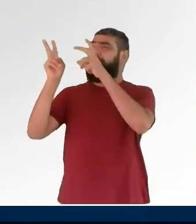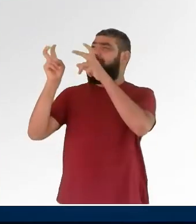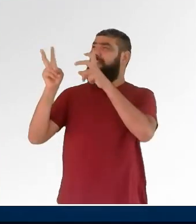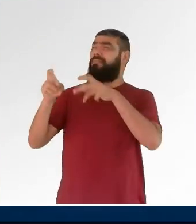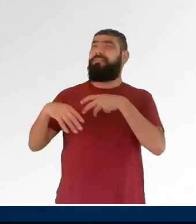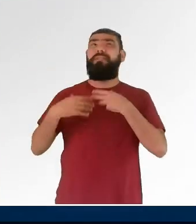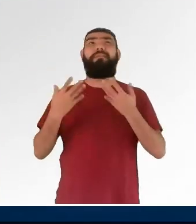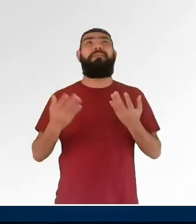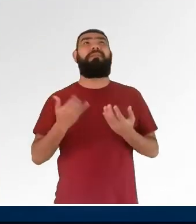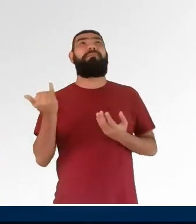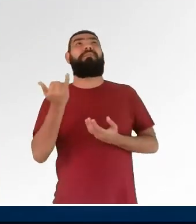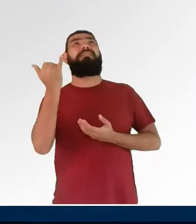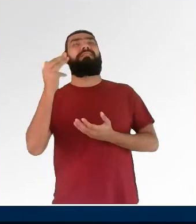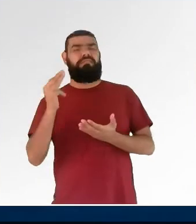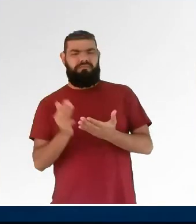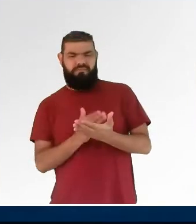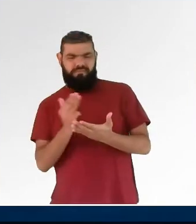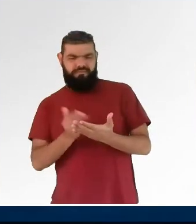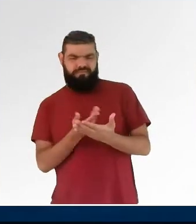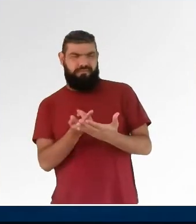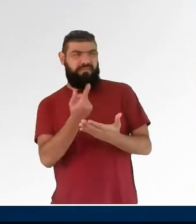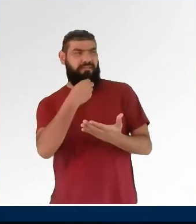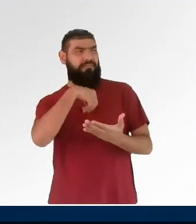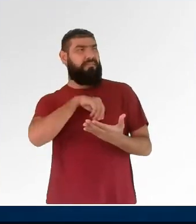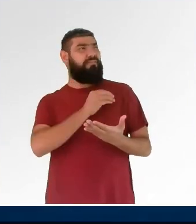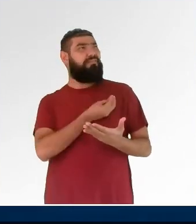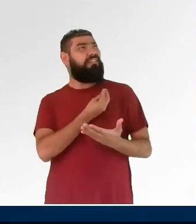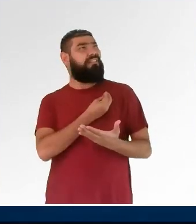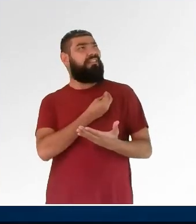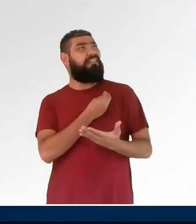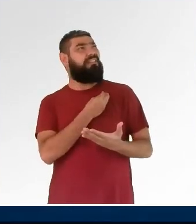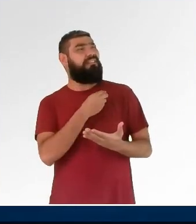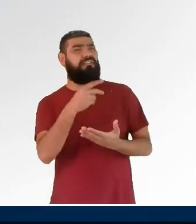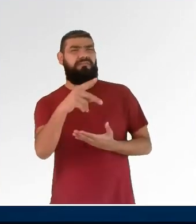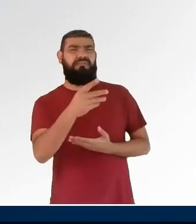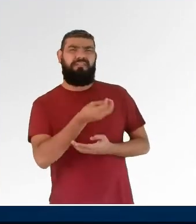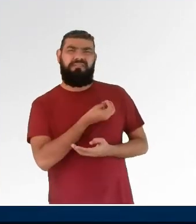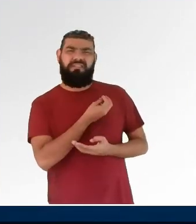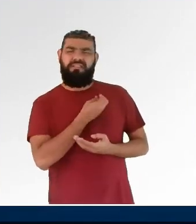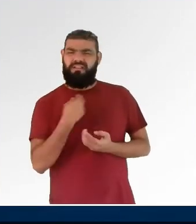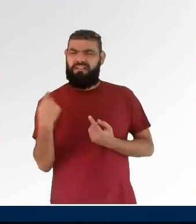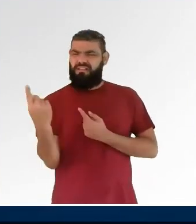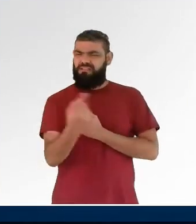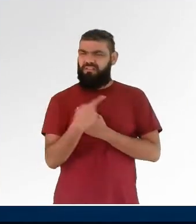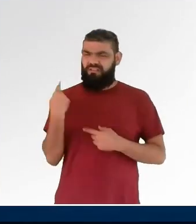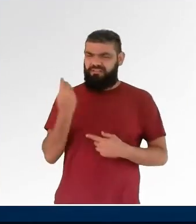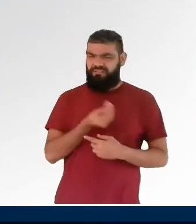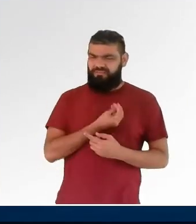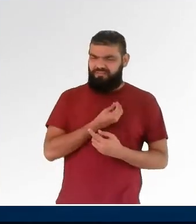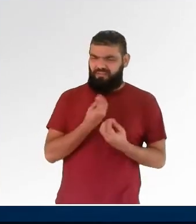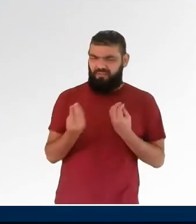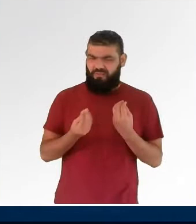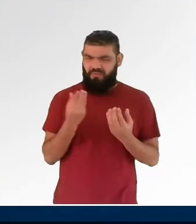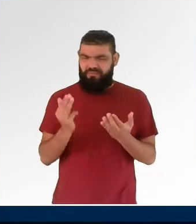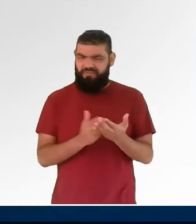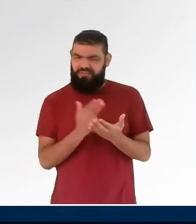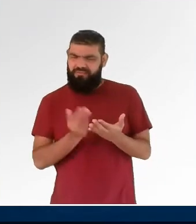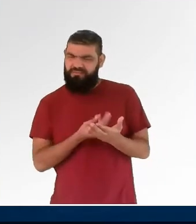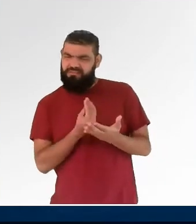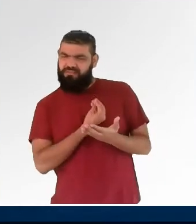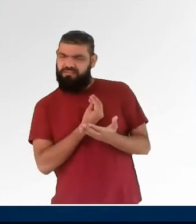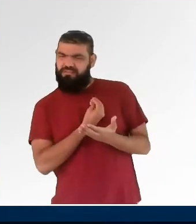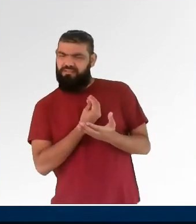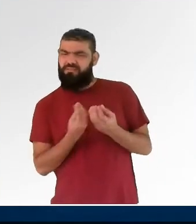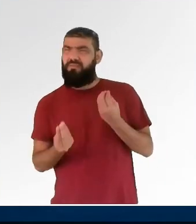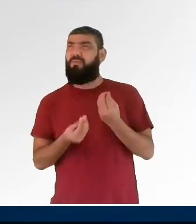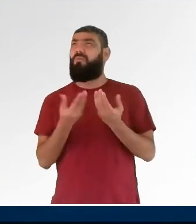do livro na minha vida, na tua vida, na nossa vida. Como o livro está presente, qual a